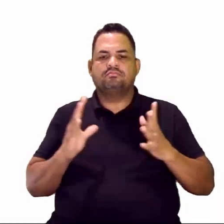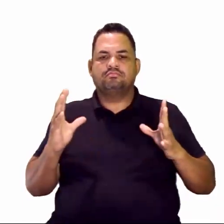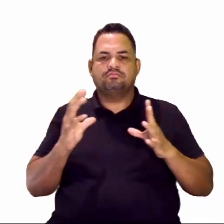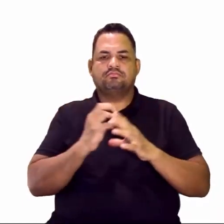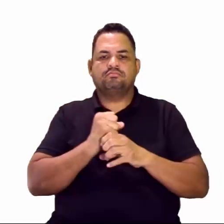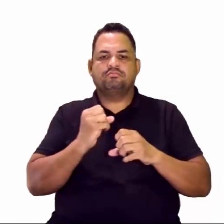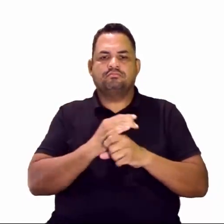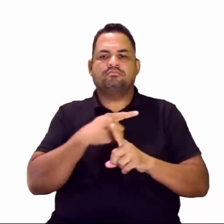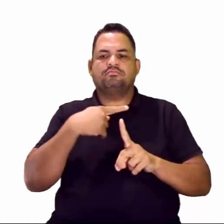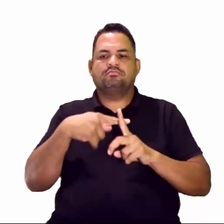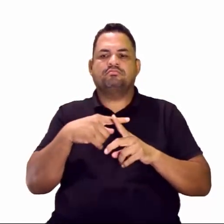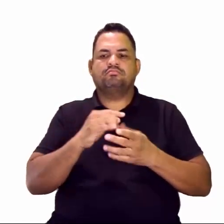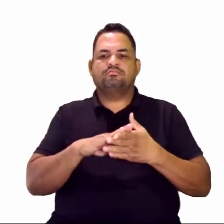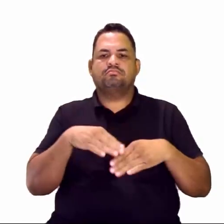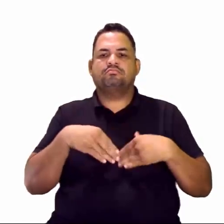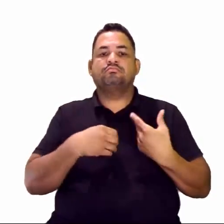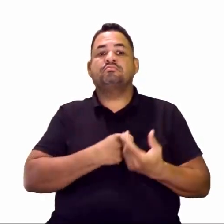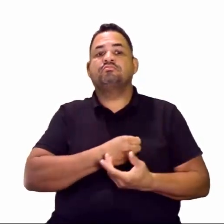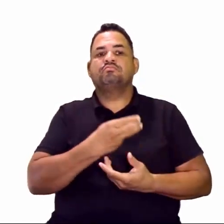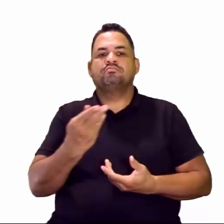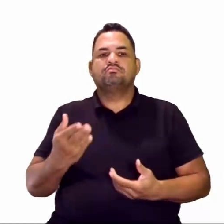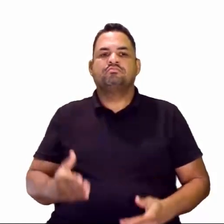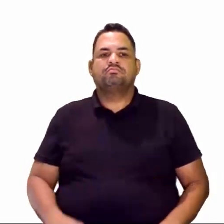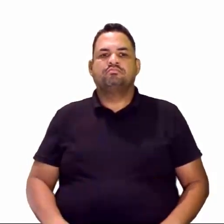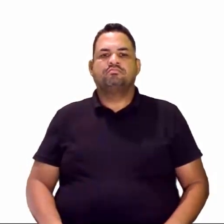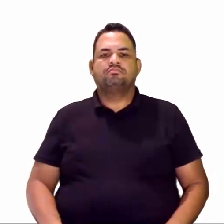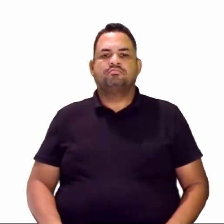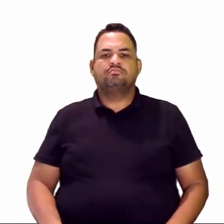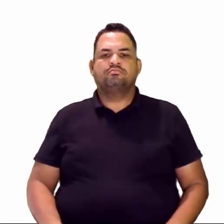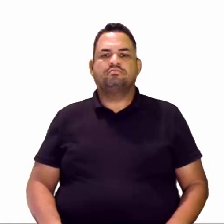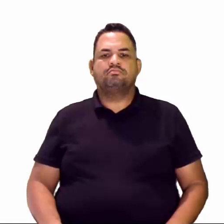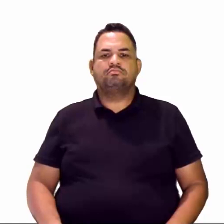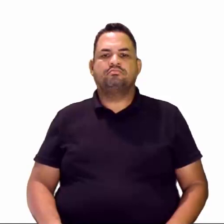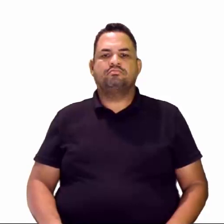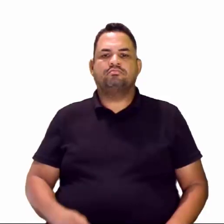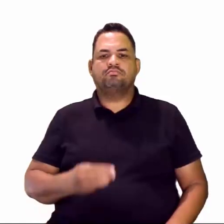somatória. Então, quanto de carbono? Então, nós temos